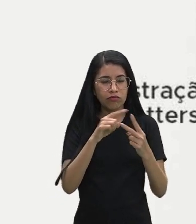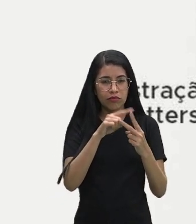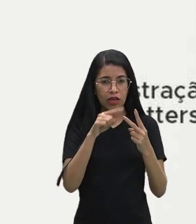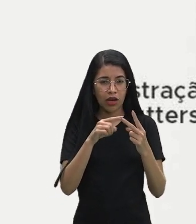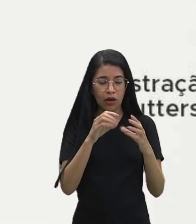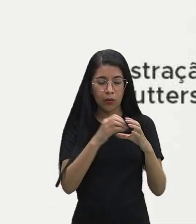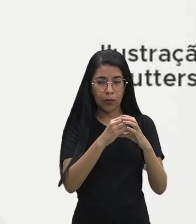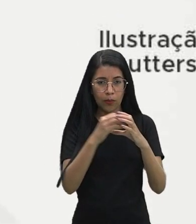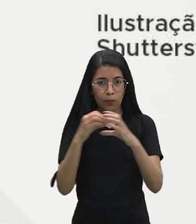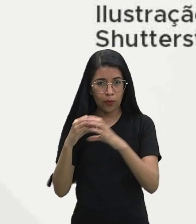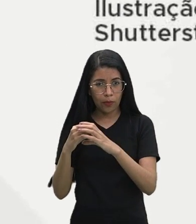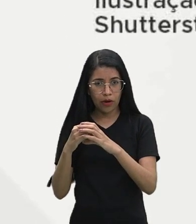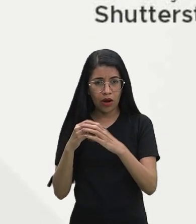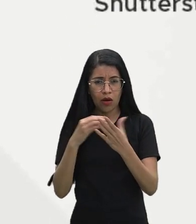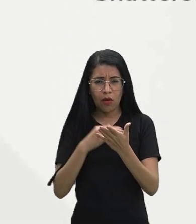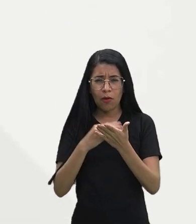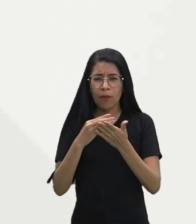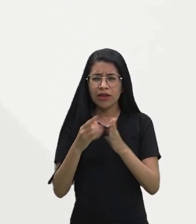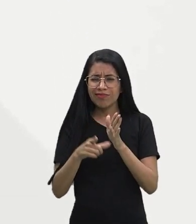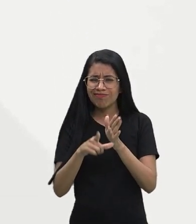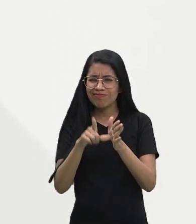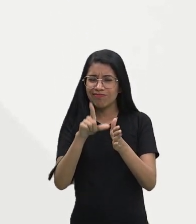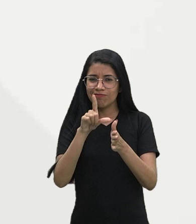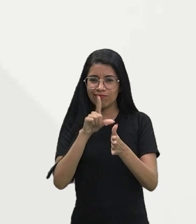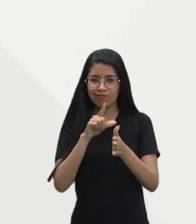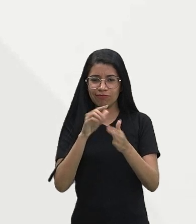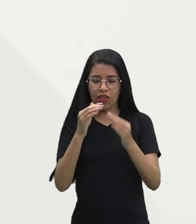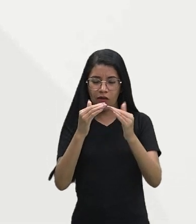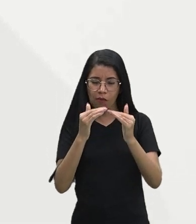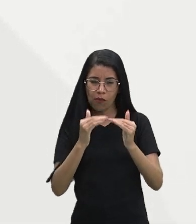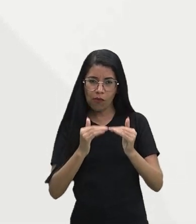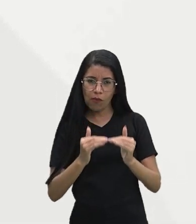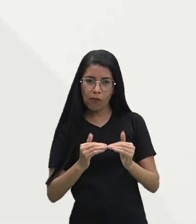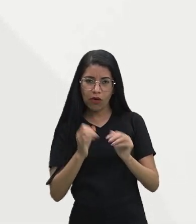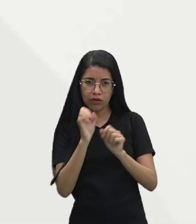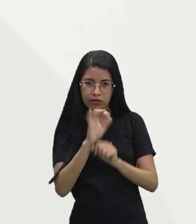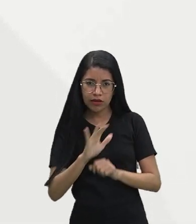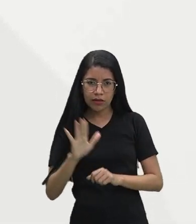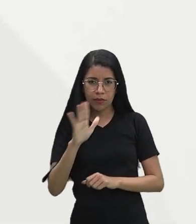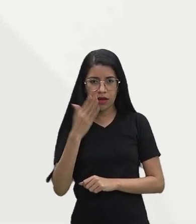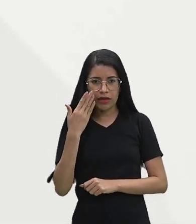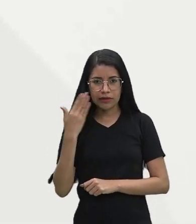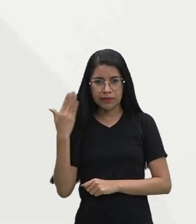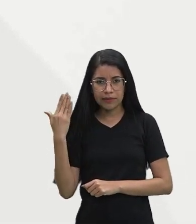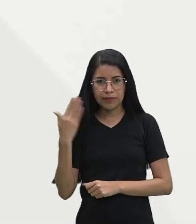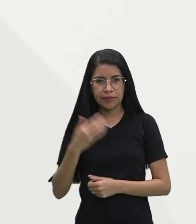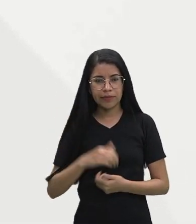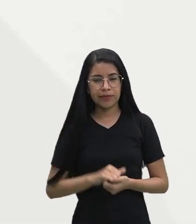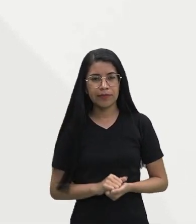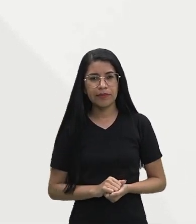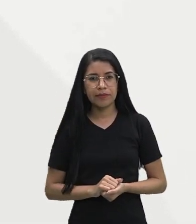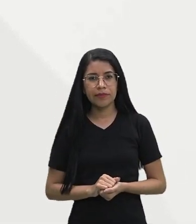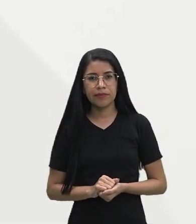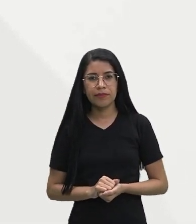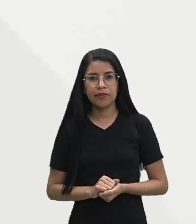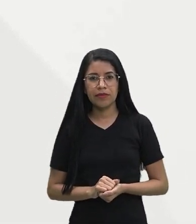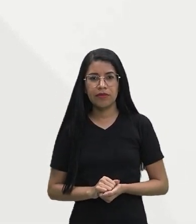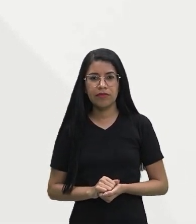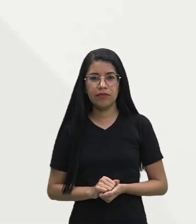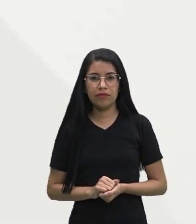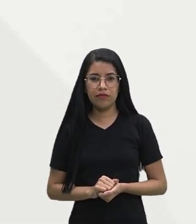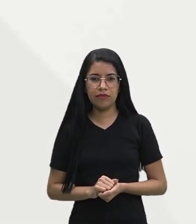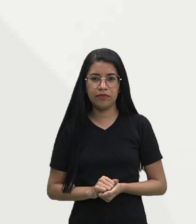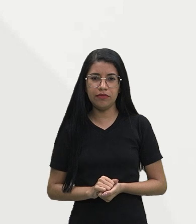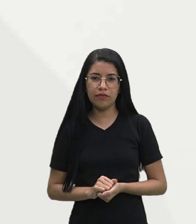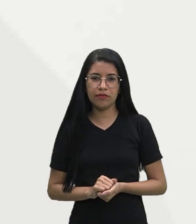aqui. A história começa um pouquinho mais para cá para baixo. Muito bem, aqui. Bem, aqui a gente